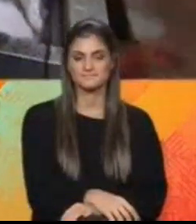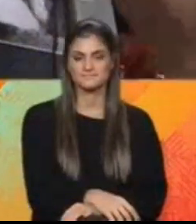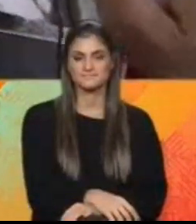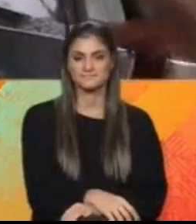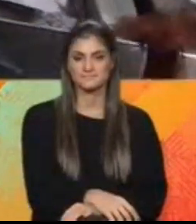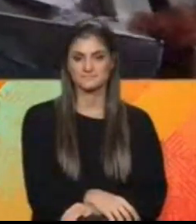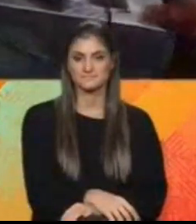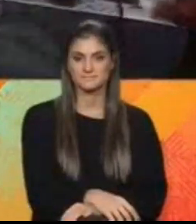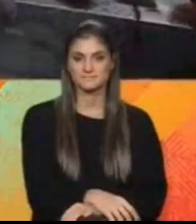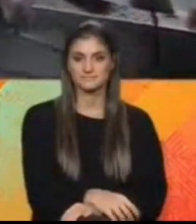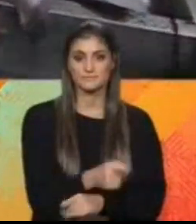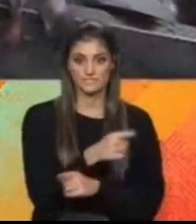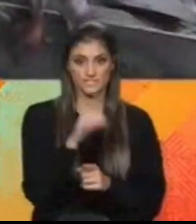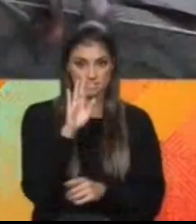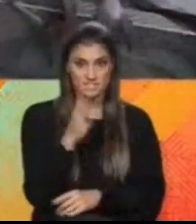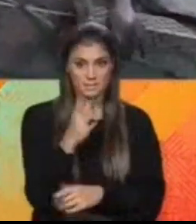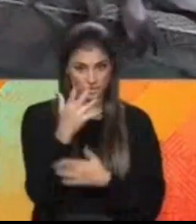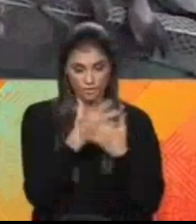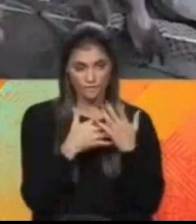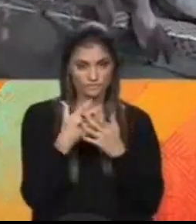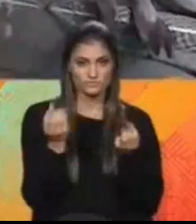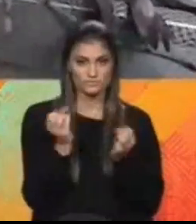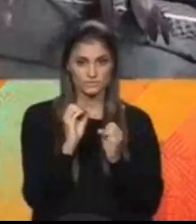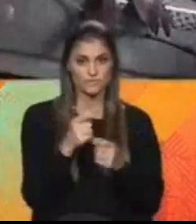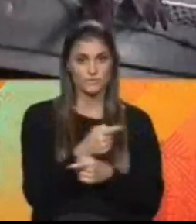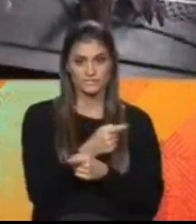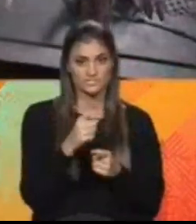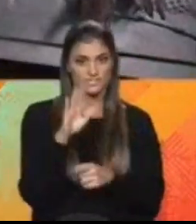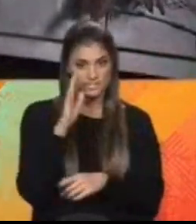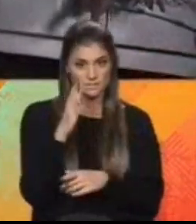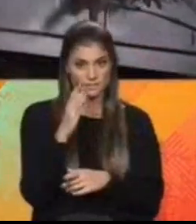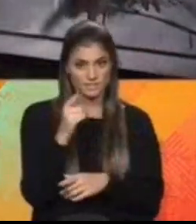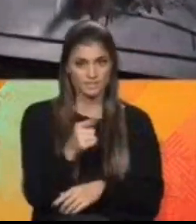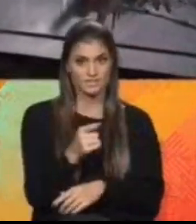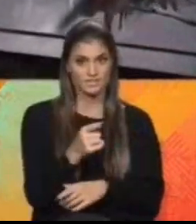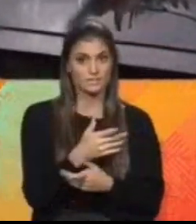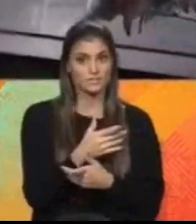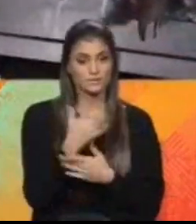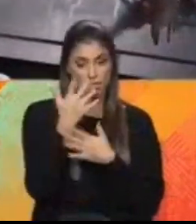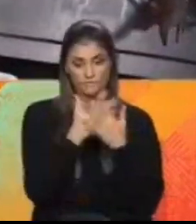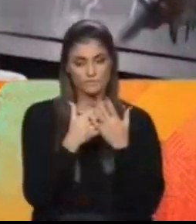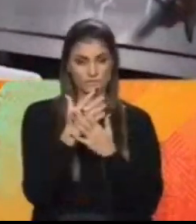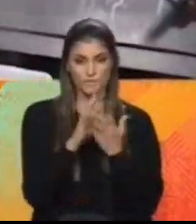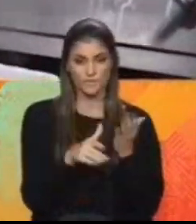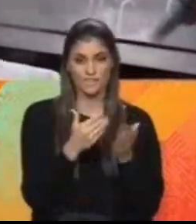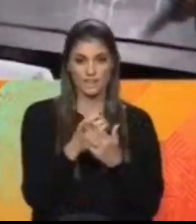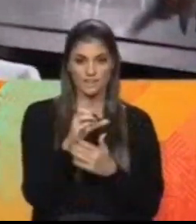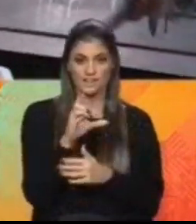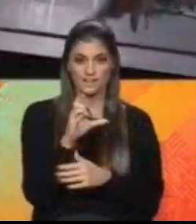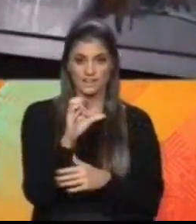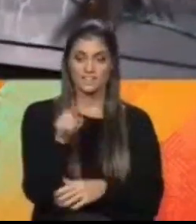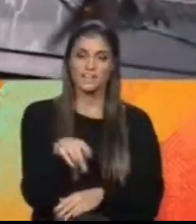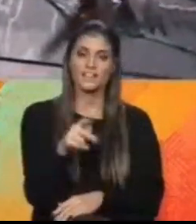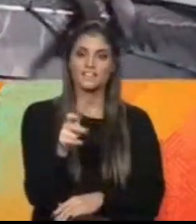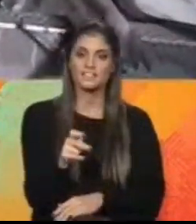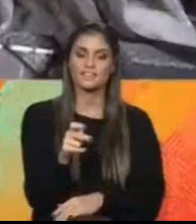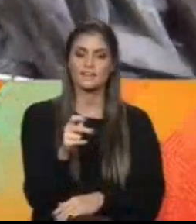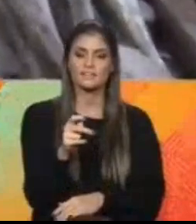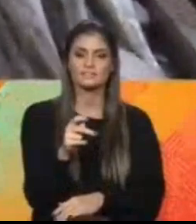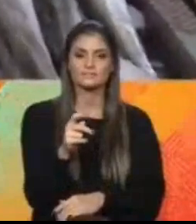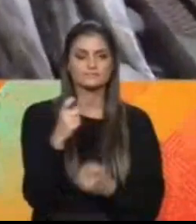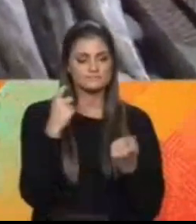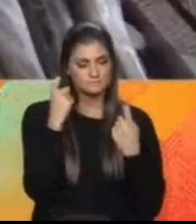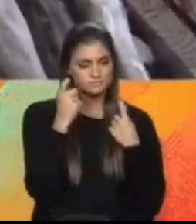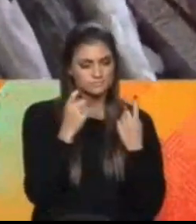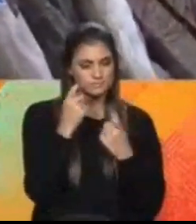Vós sabeis que não vos baralho, vós sabeis que não vos baralho, a Cláudia a cabeça vos mói.